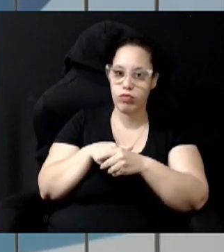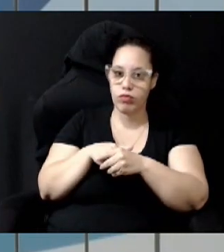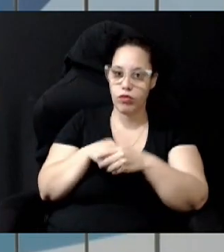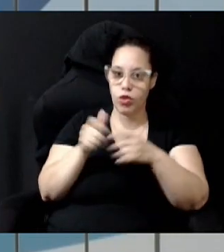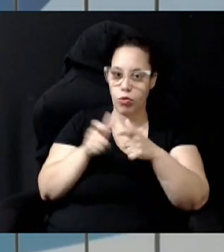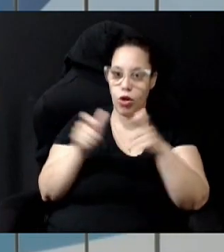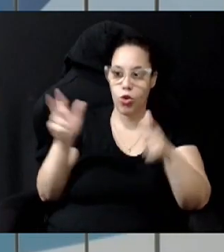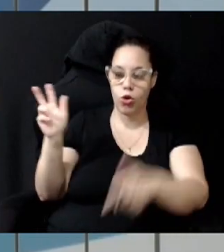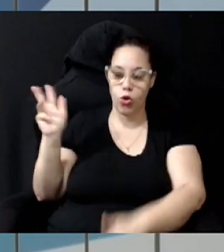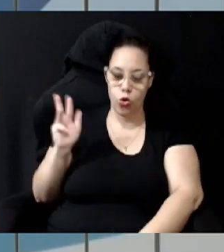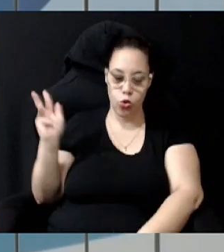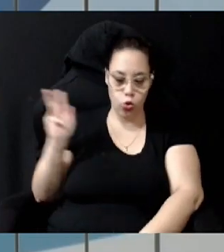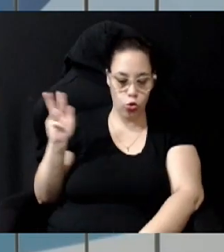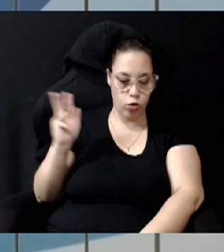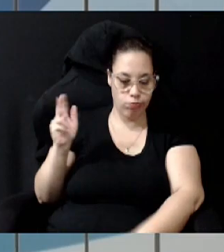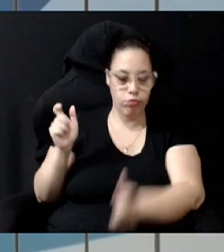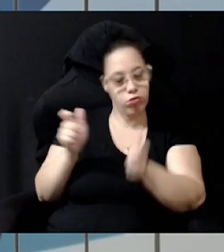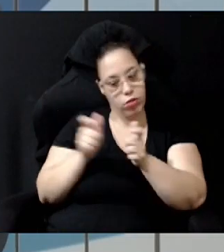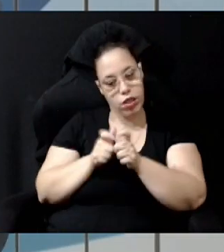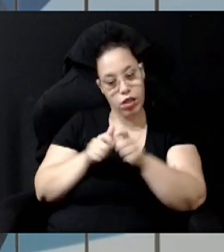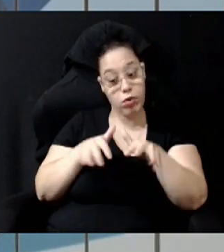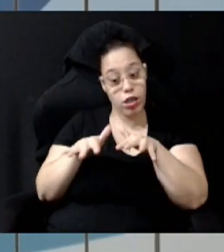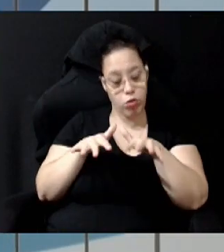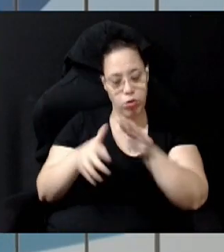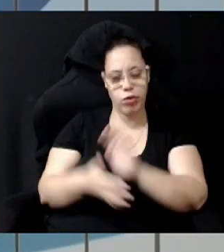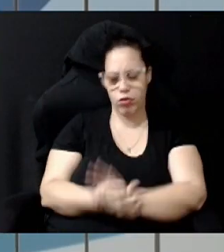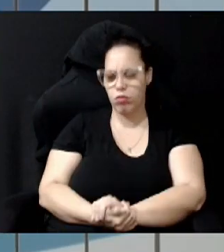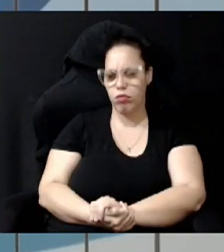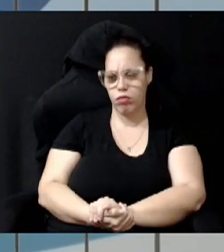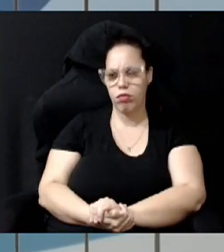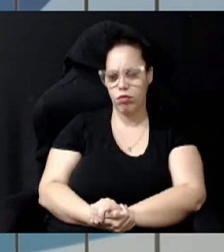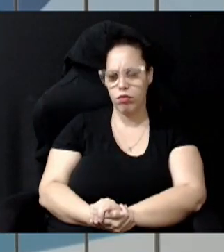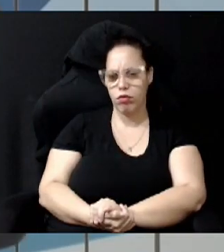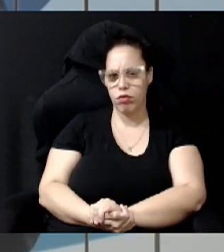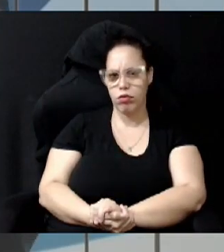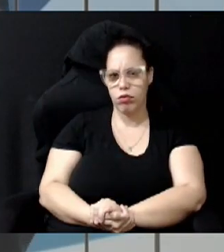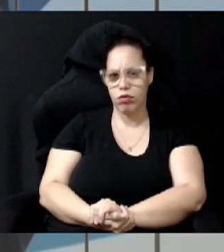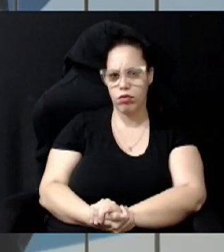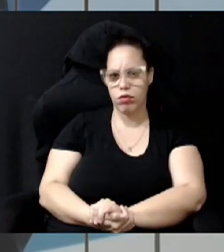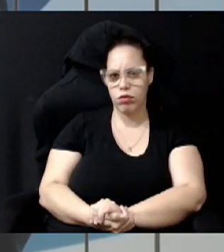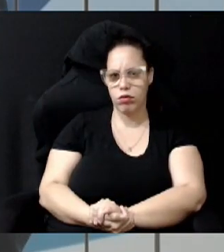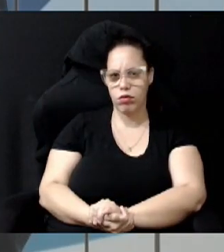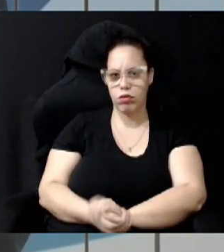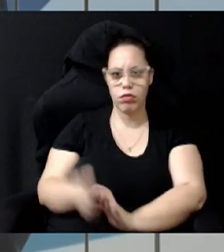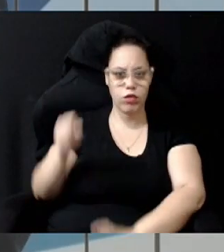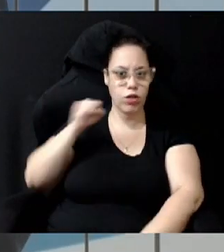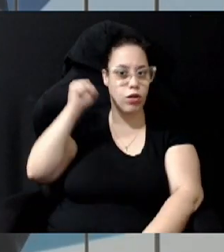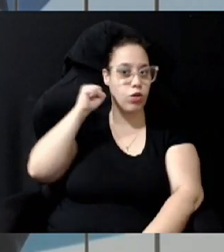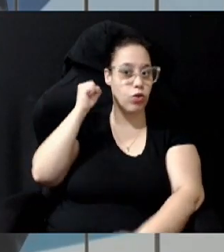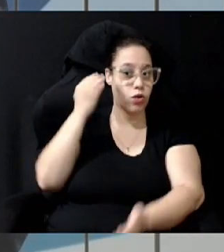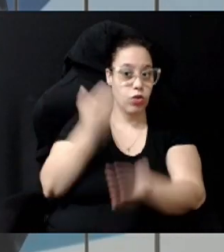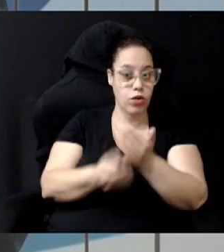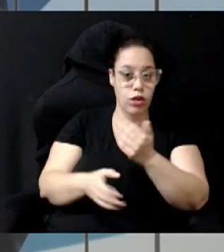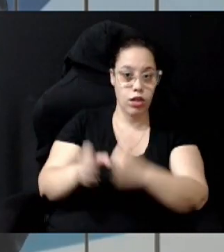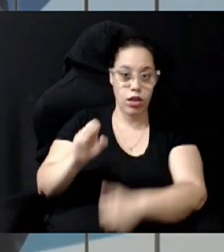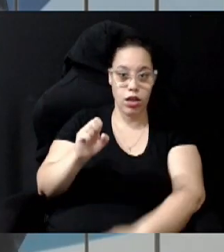Mas pequena para aquele momento. Né? O senador derrotado, Aécio Neves, né, faz o